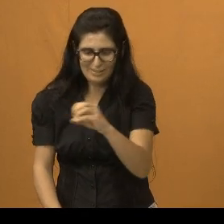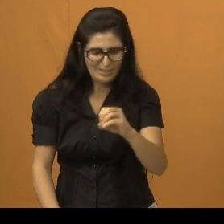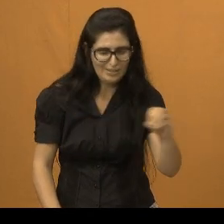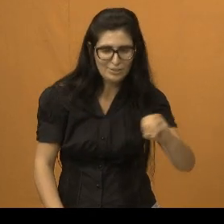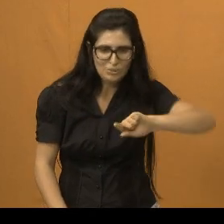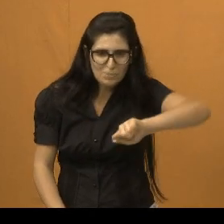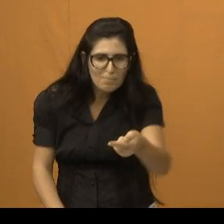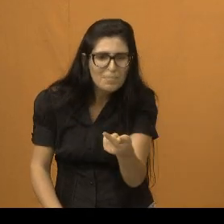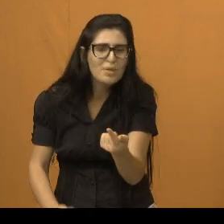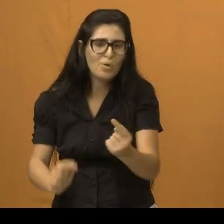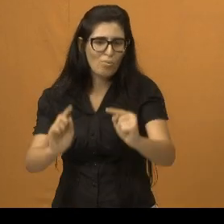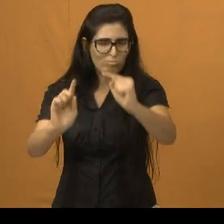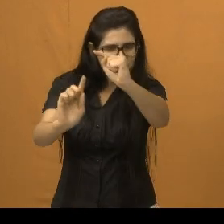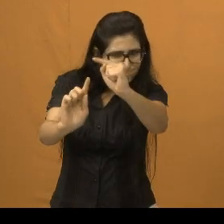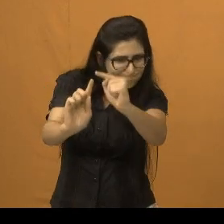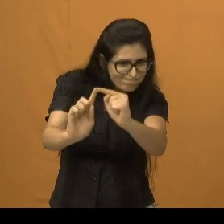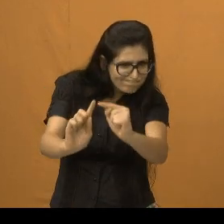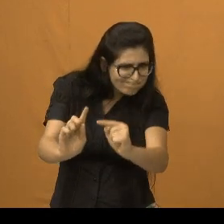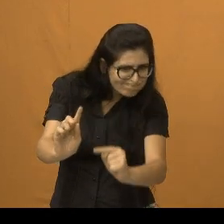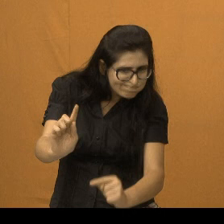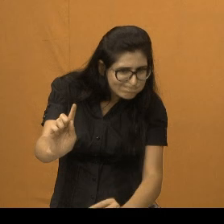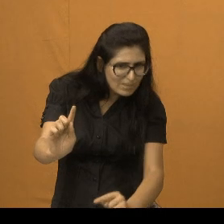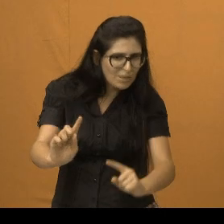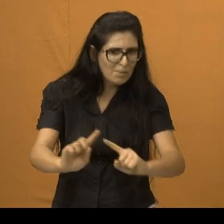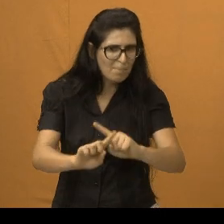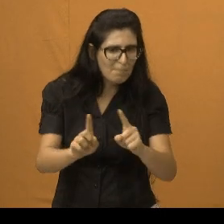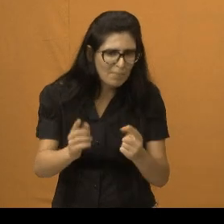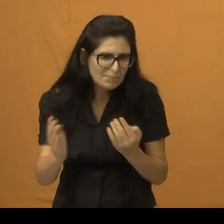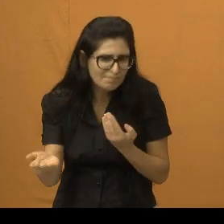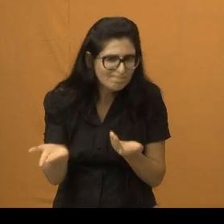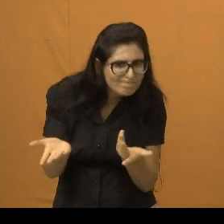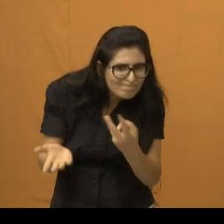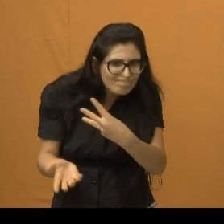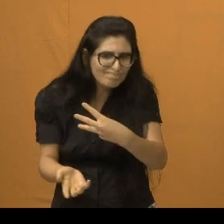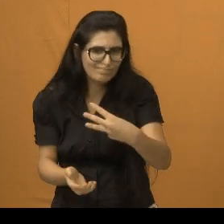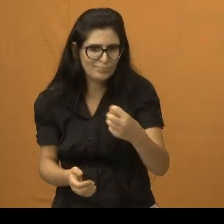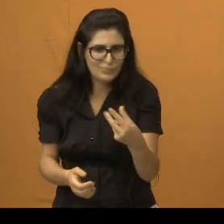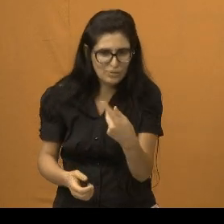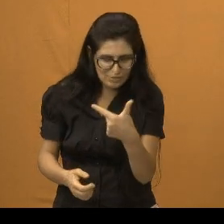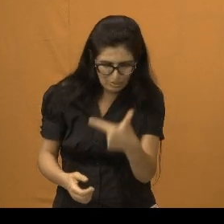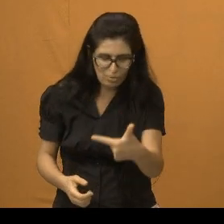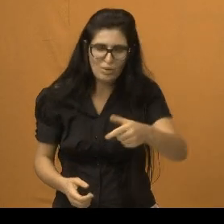pequena queda, mas quase próximo ao valor, que é